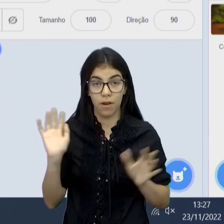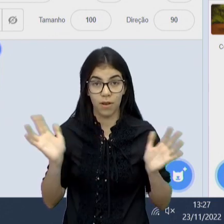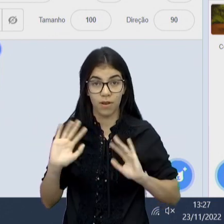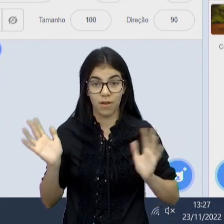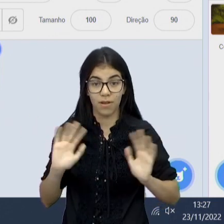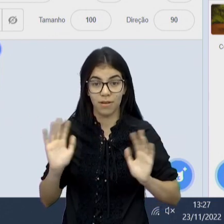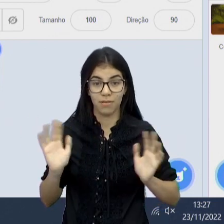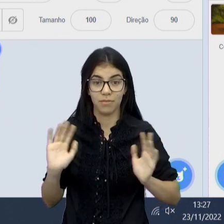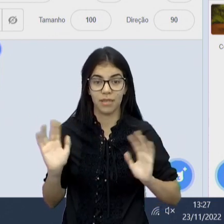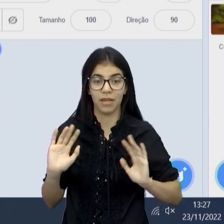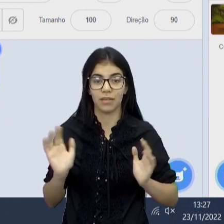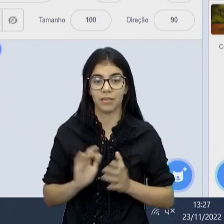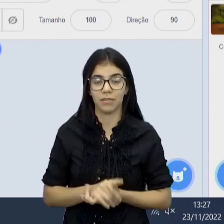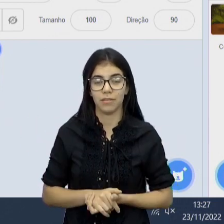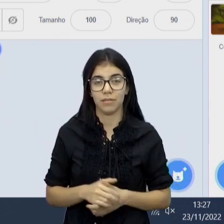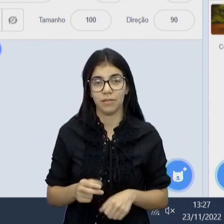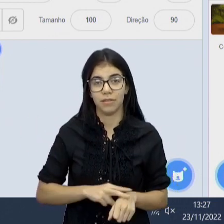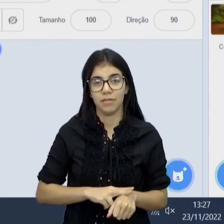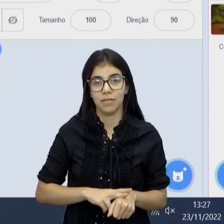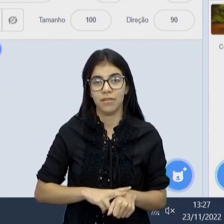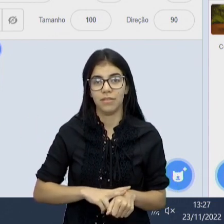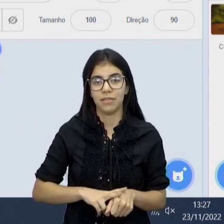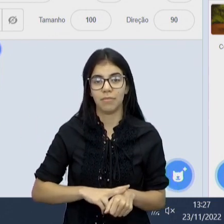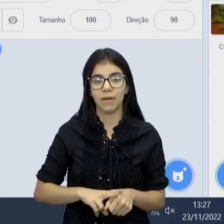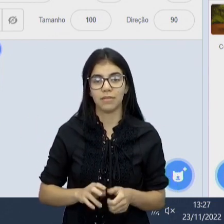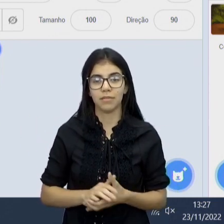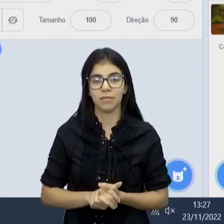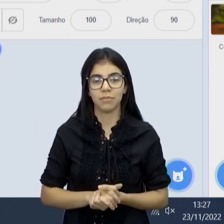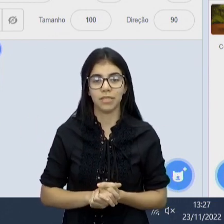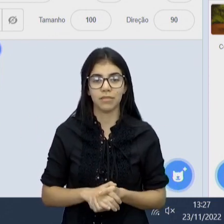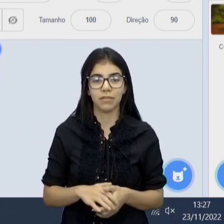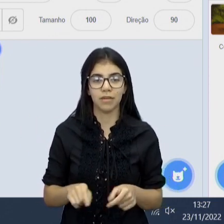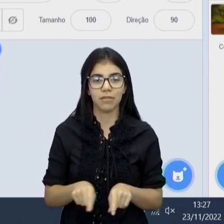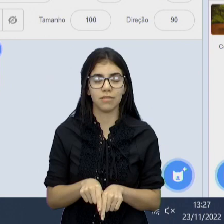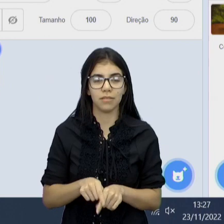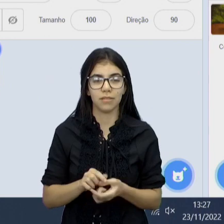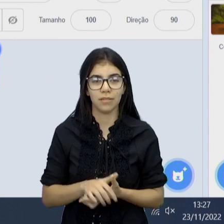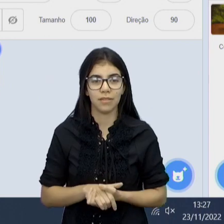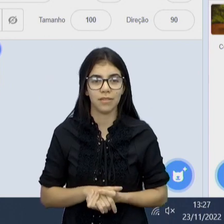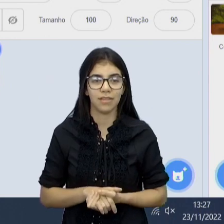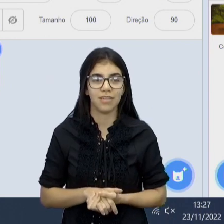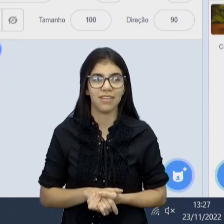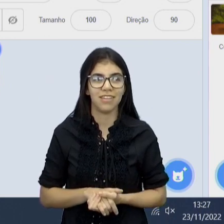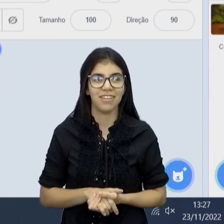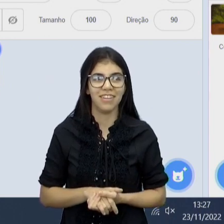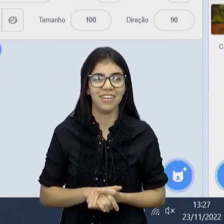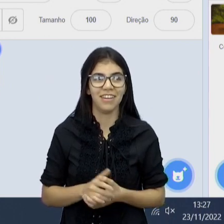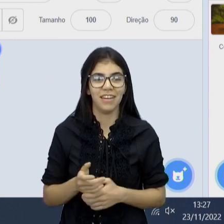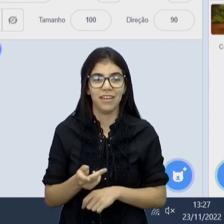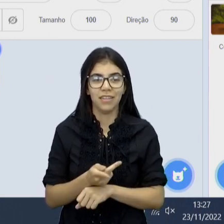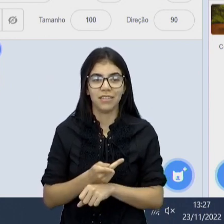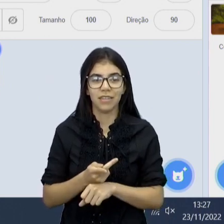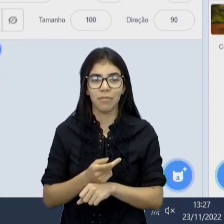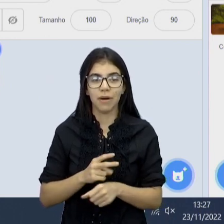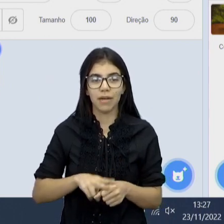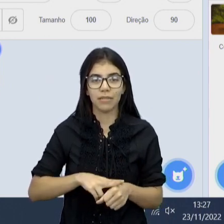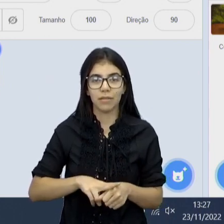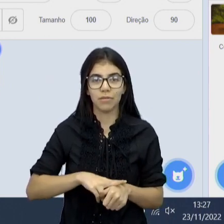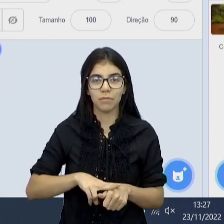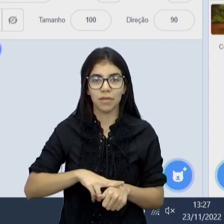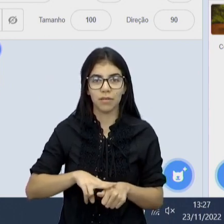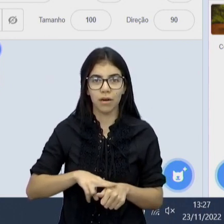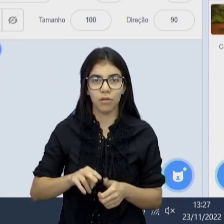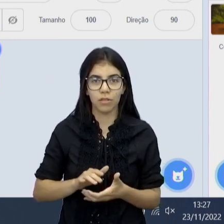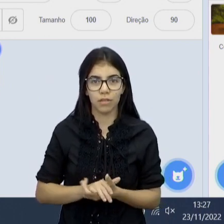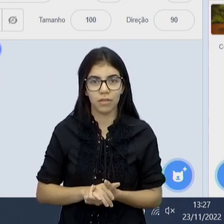que encaixar um verdinho de operador. Então Tá. você vai dentro de operador e vai procurar aquele que fala assim: junte banana com maçã, maçã